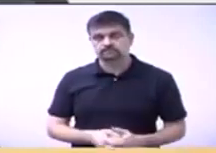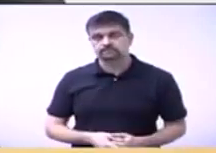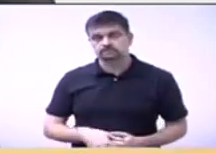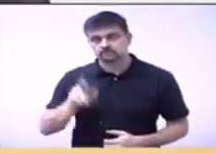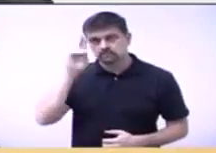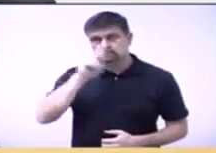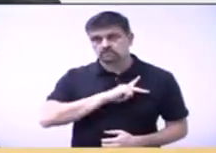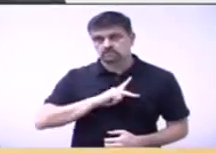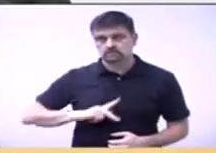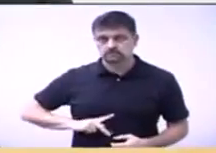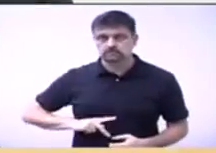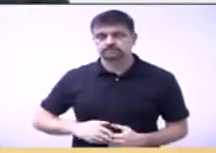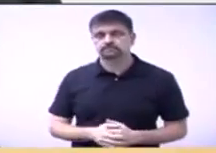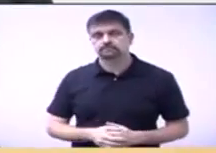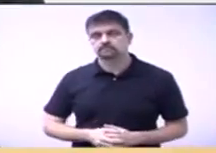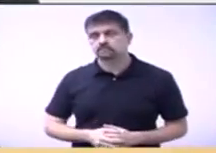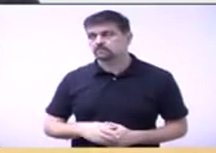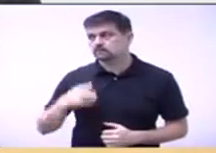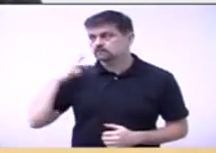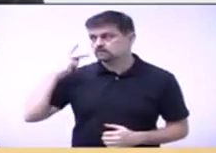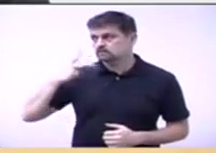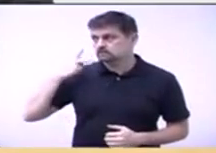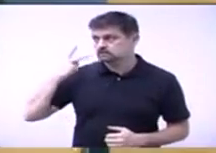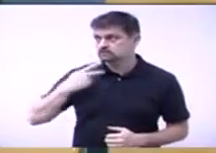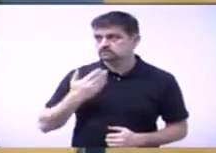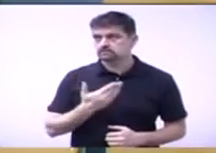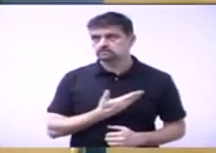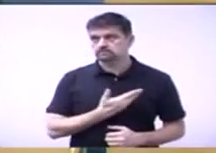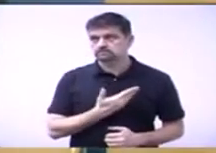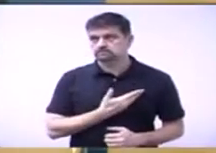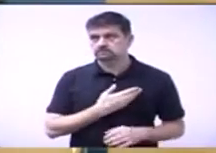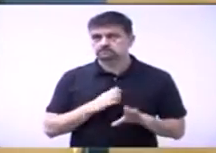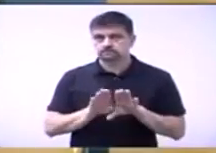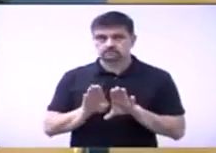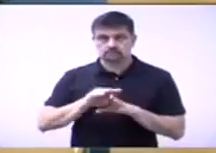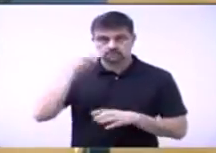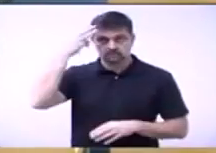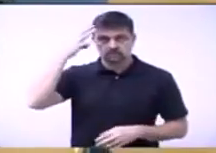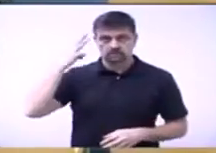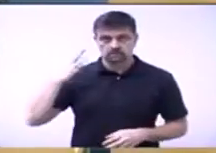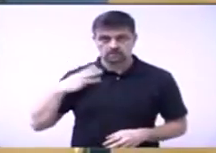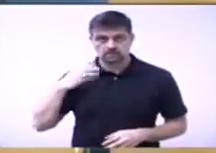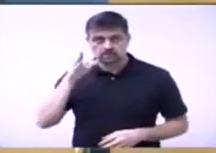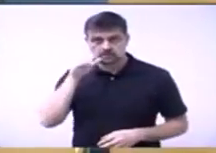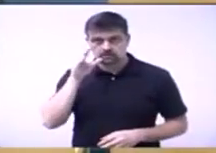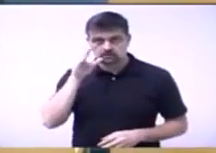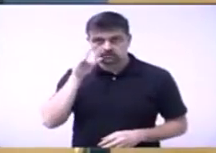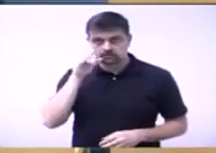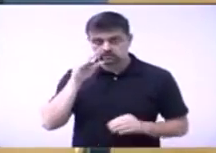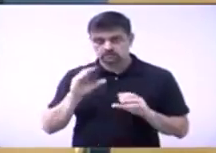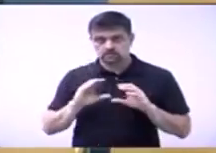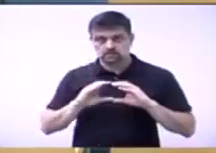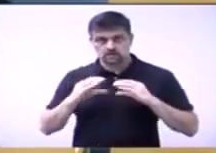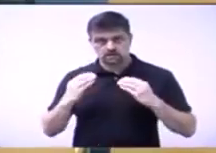Senhor presidente, nobres companheiros, vereadora, funcionários desta